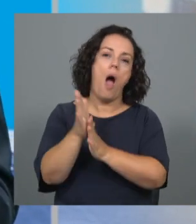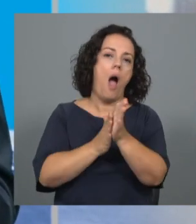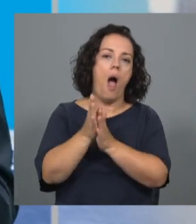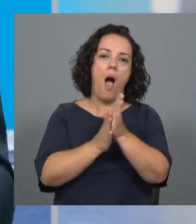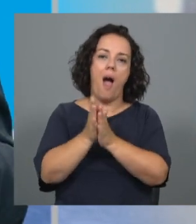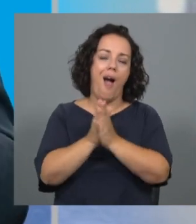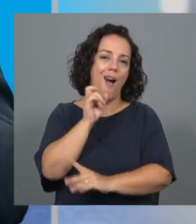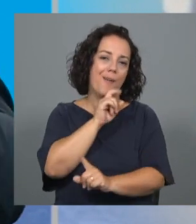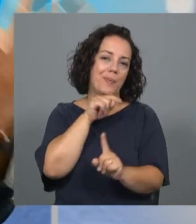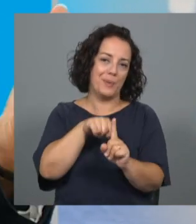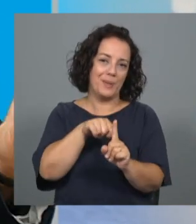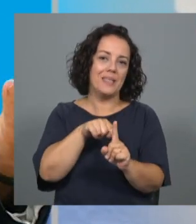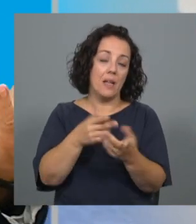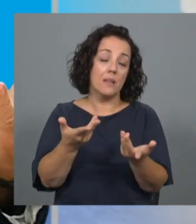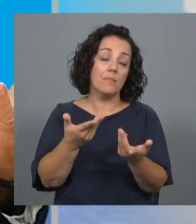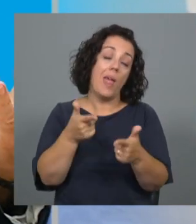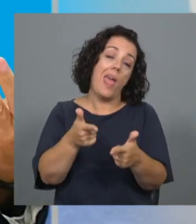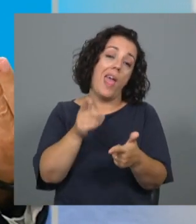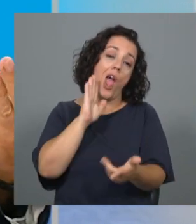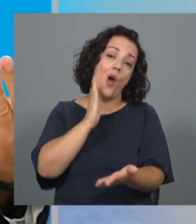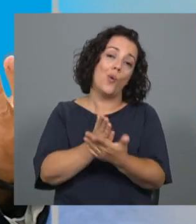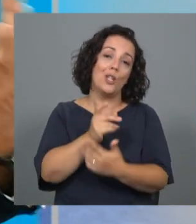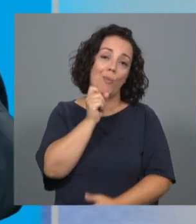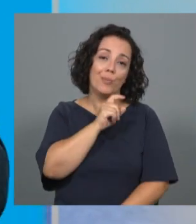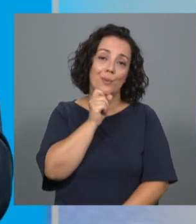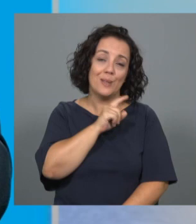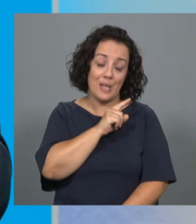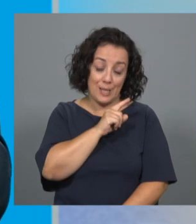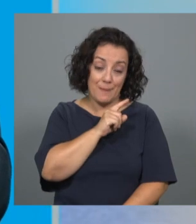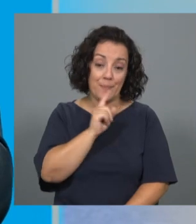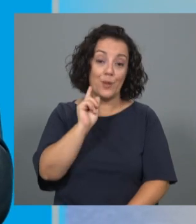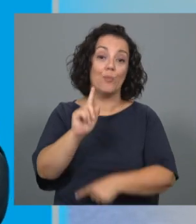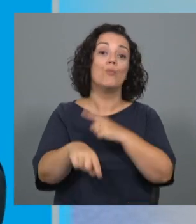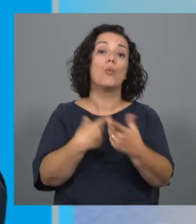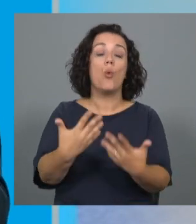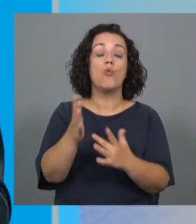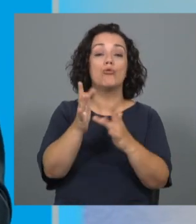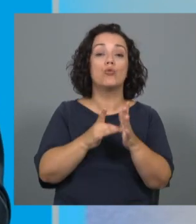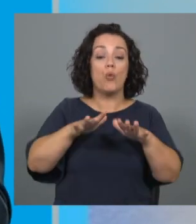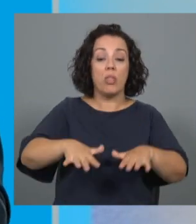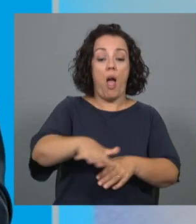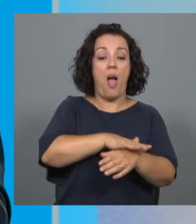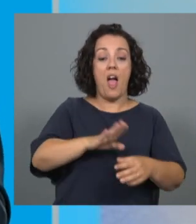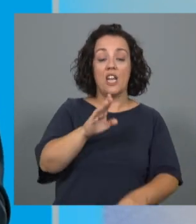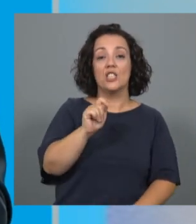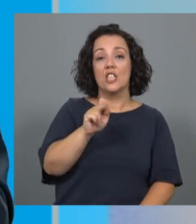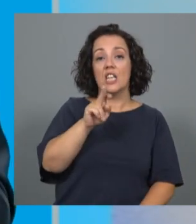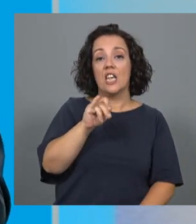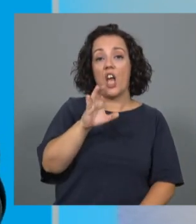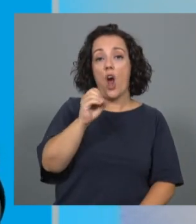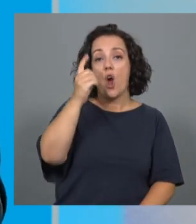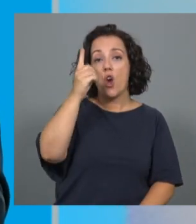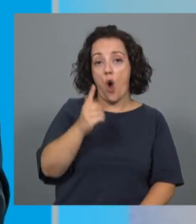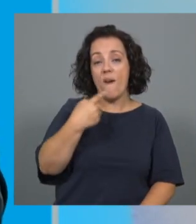e é, de facto, a última oportunidade, porque Jesus está em Jericó e está a caminho da sua viagem, a caminho